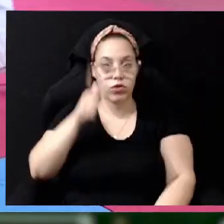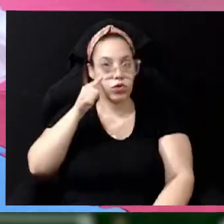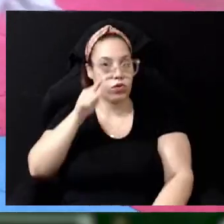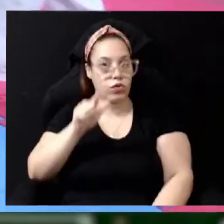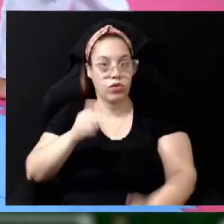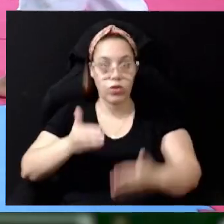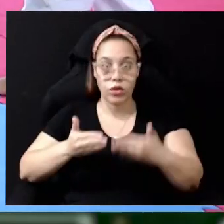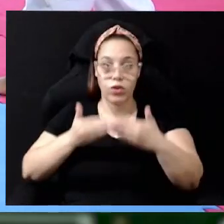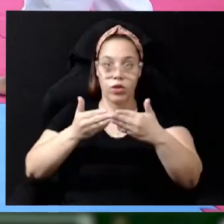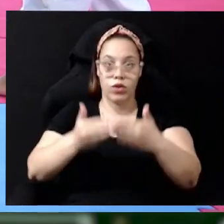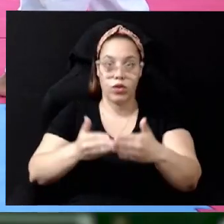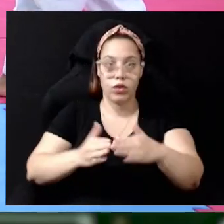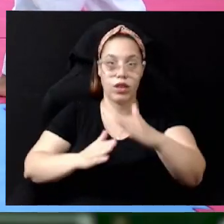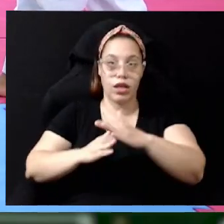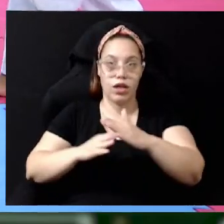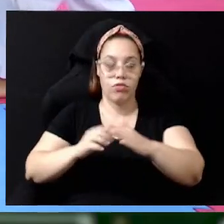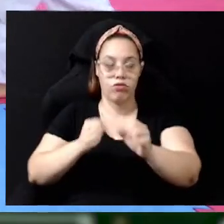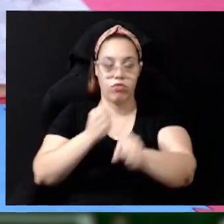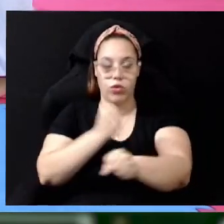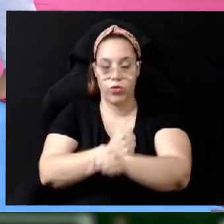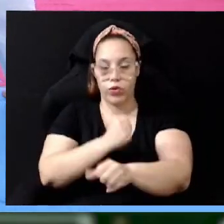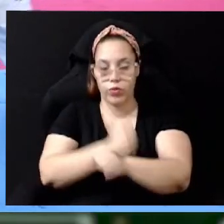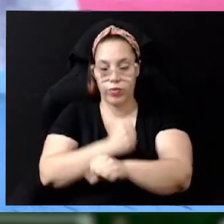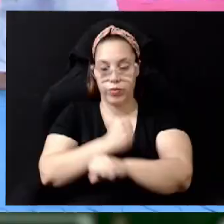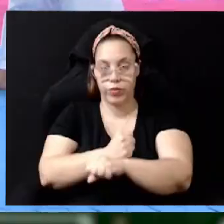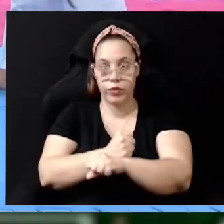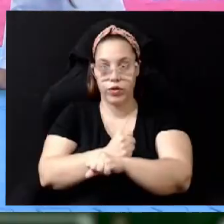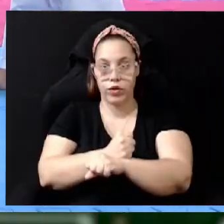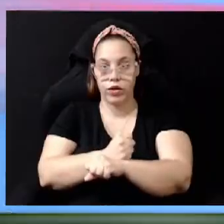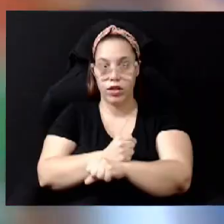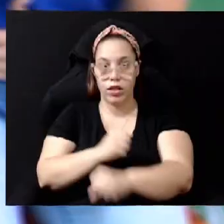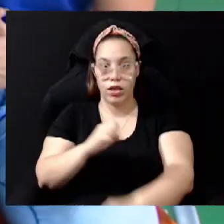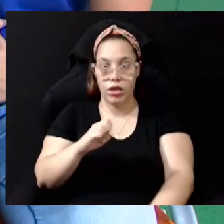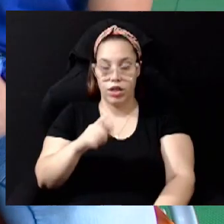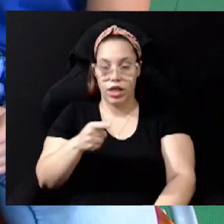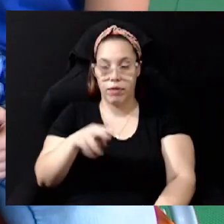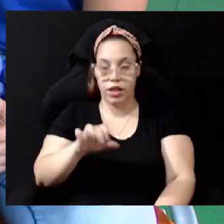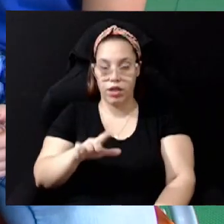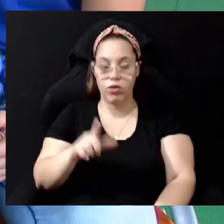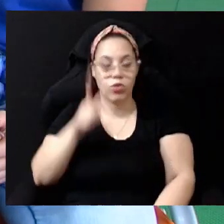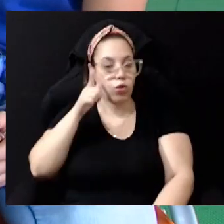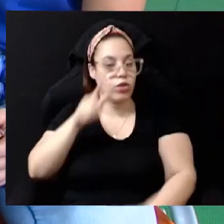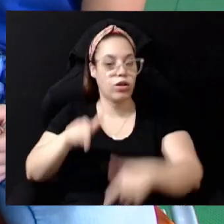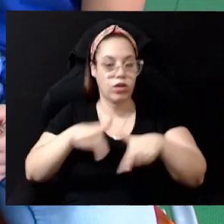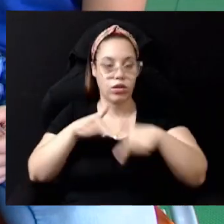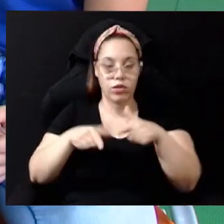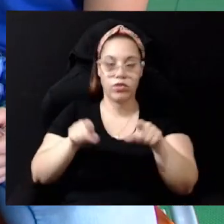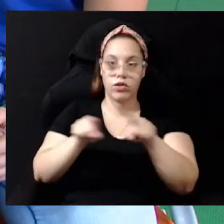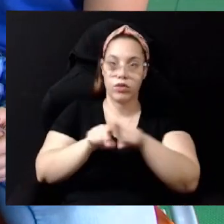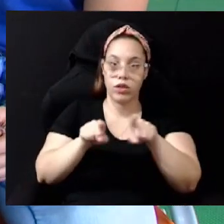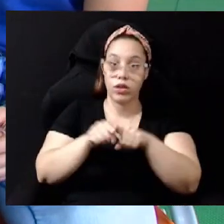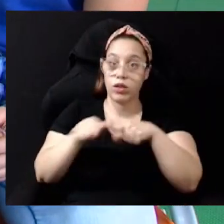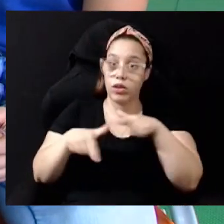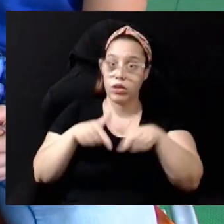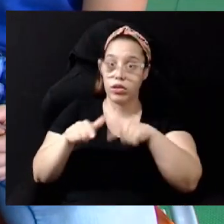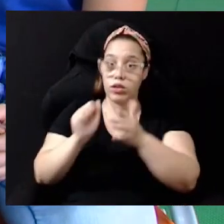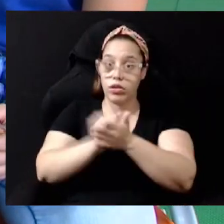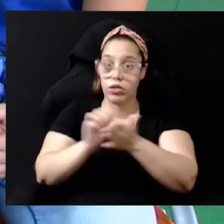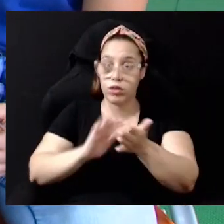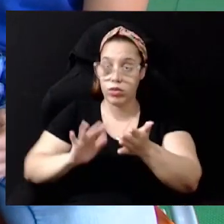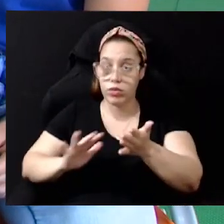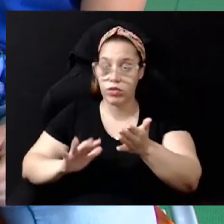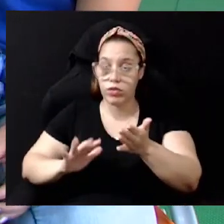gente consiga dar para eles o tempo ritmo e o tempo espacial, para que eles consigam trabalhar. Nós também